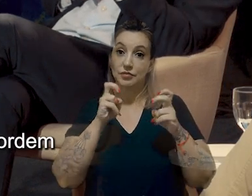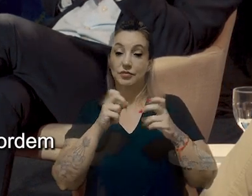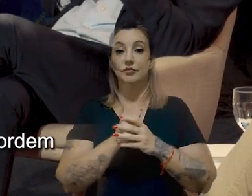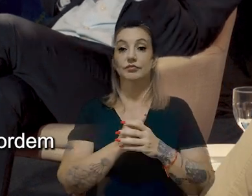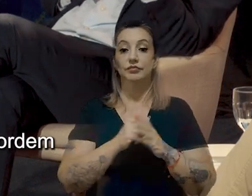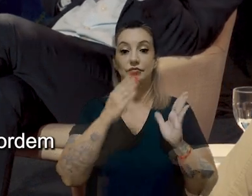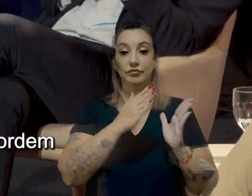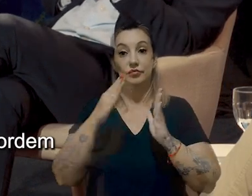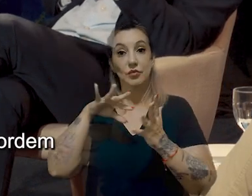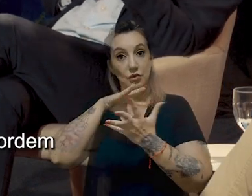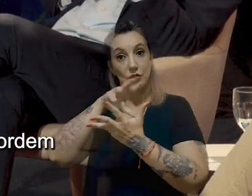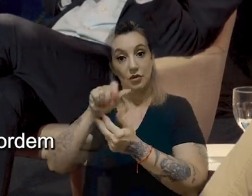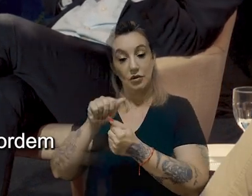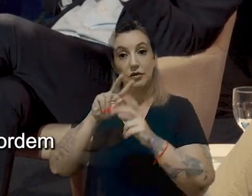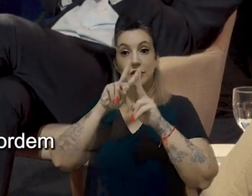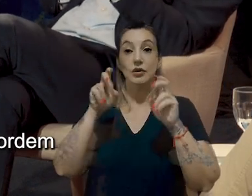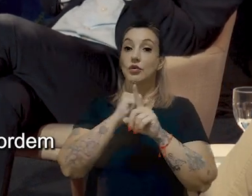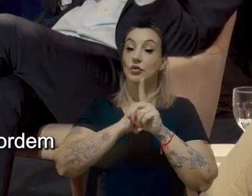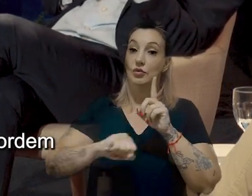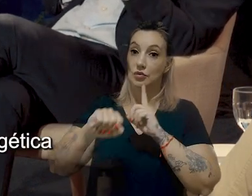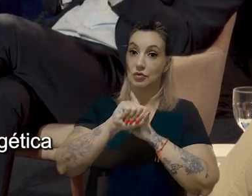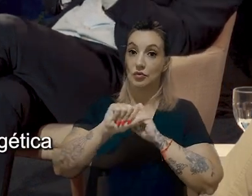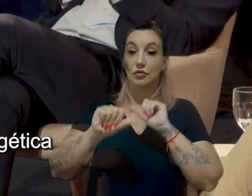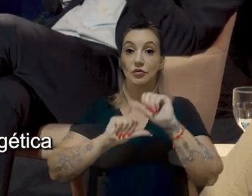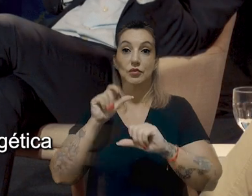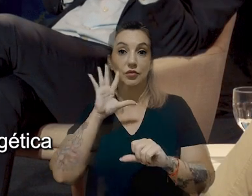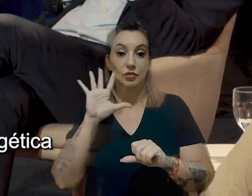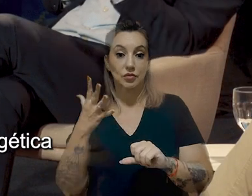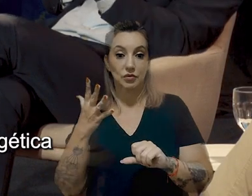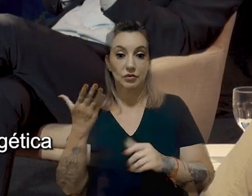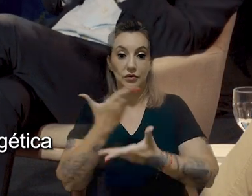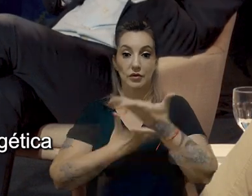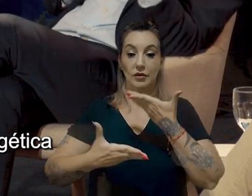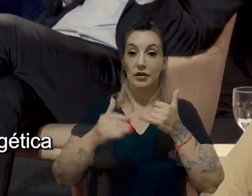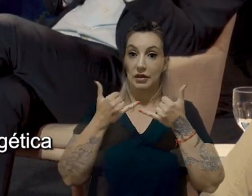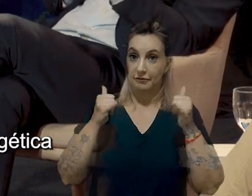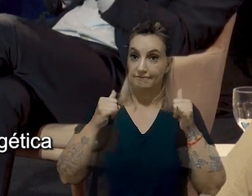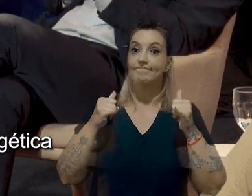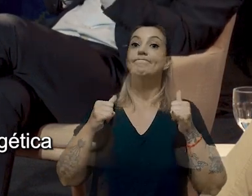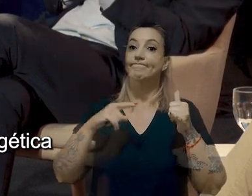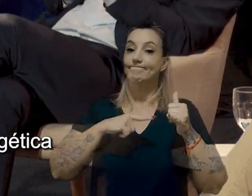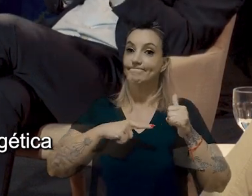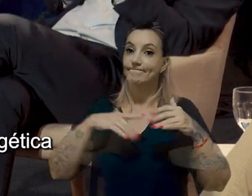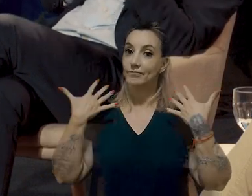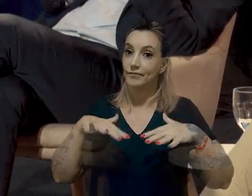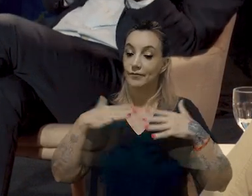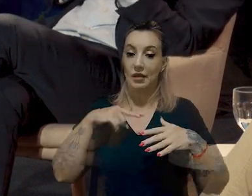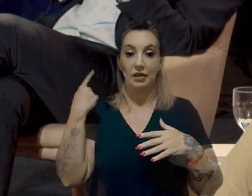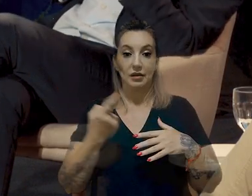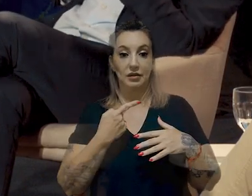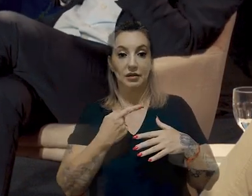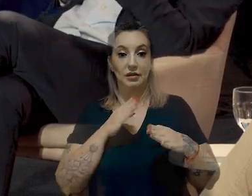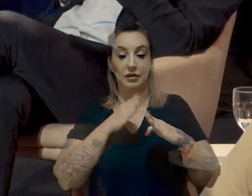gente olhar na ordem mundial a questão social e mudanças climáticas e transição energética vai ter um efeito muito grande e a